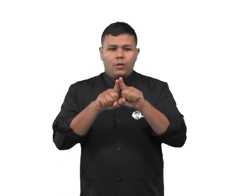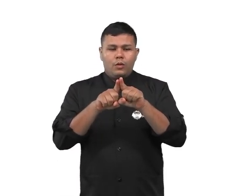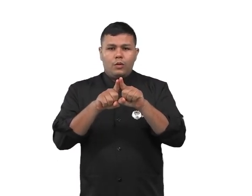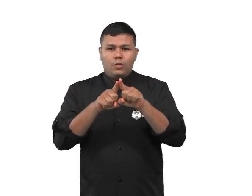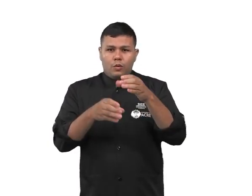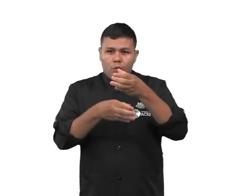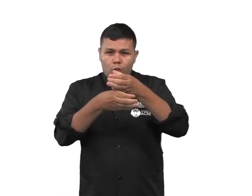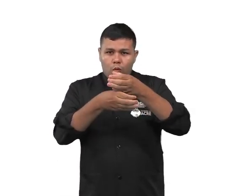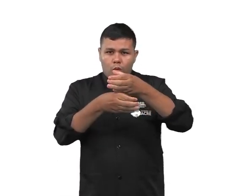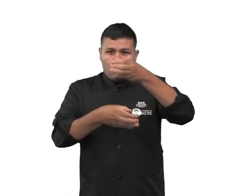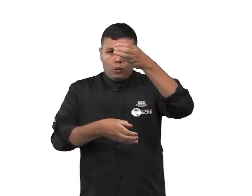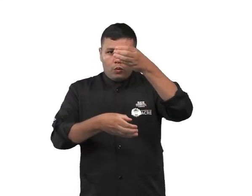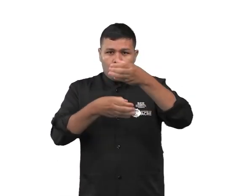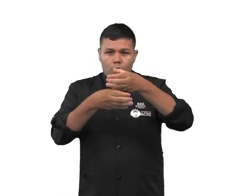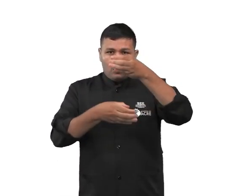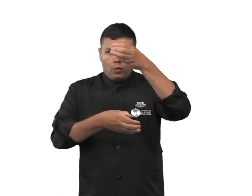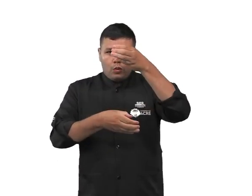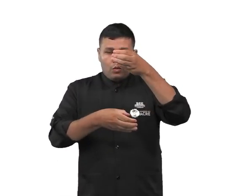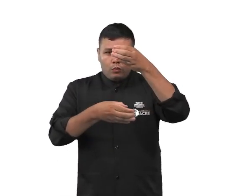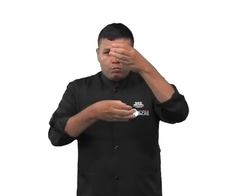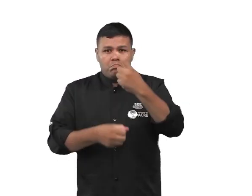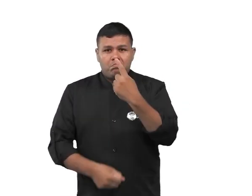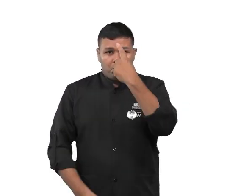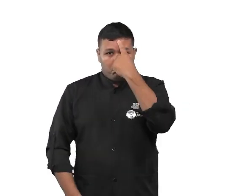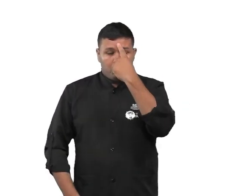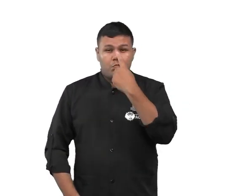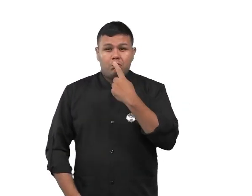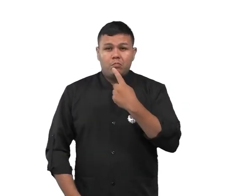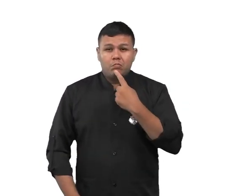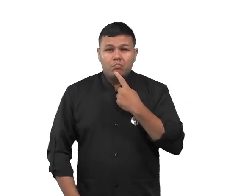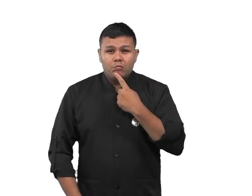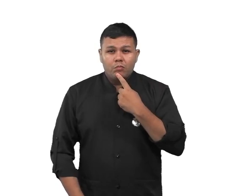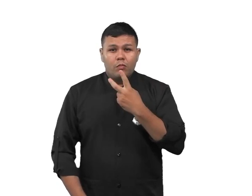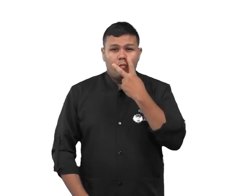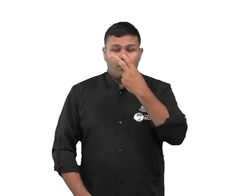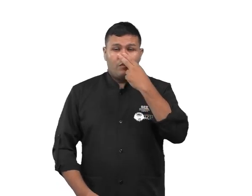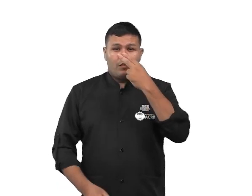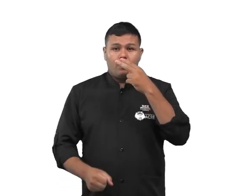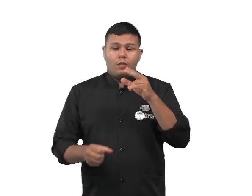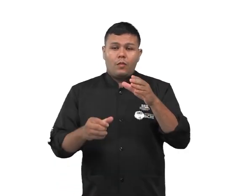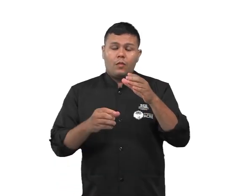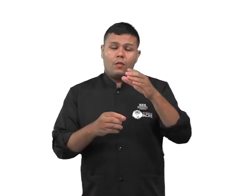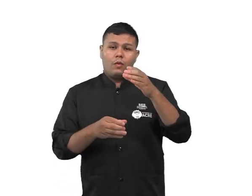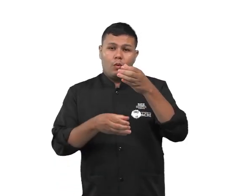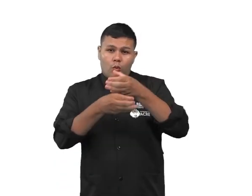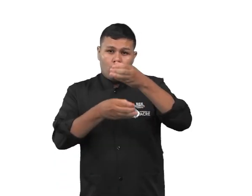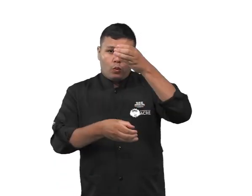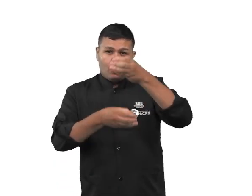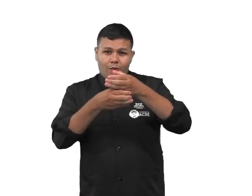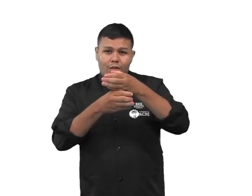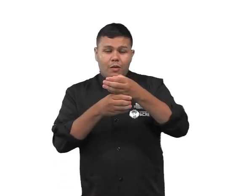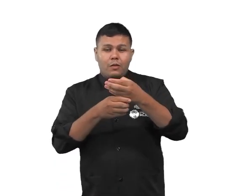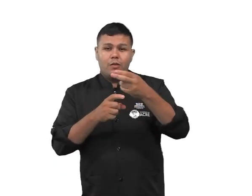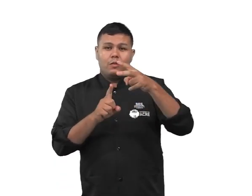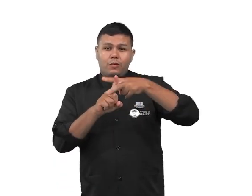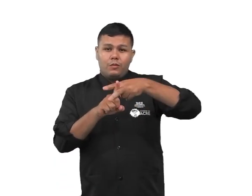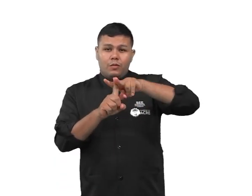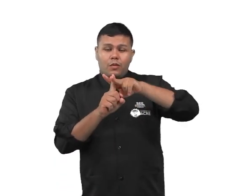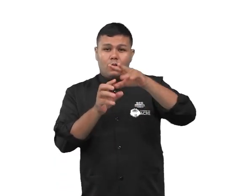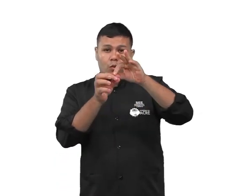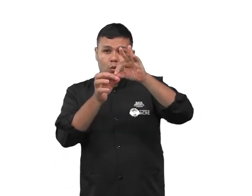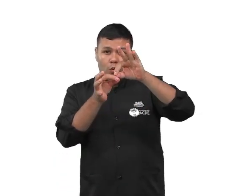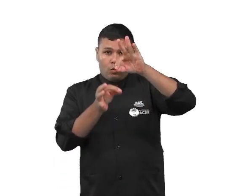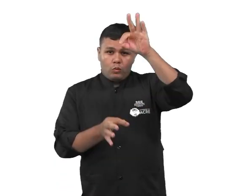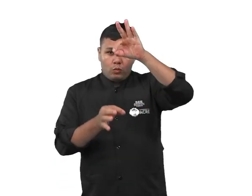de imagem, né? Ele já prontinho aqui, ó, certo? Uma latinha de refrigerante ali, onde ele vai ter altura, onde ele vai ter